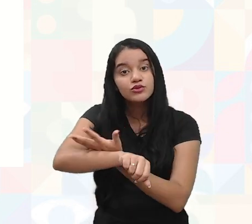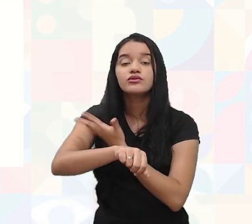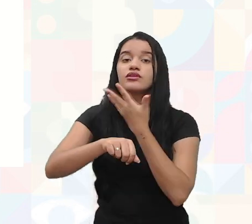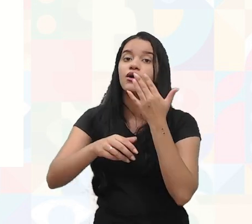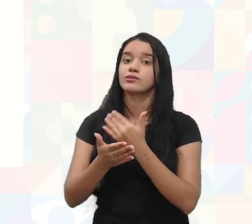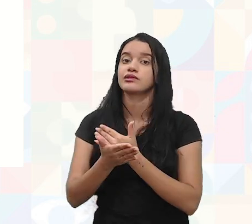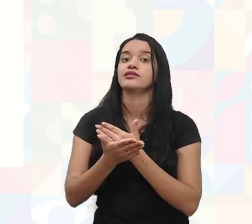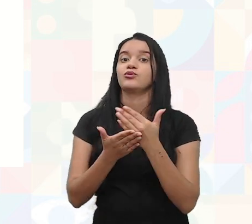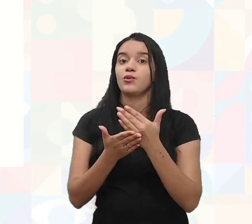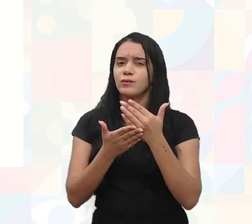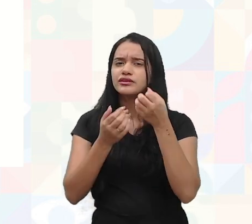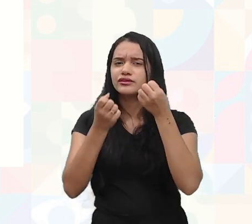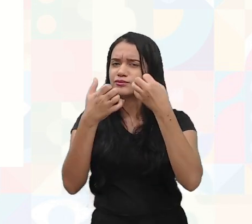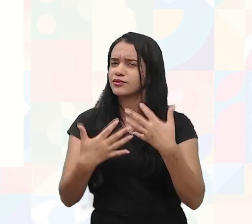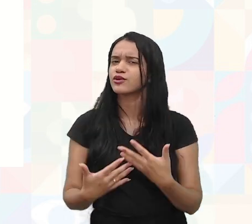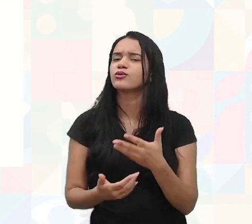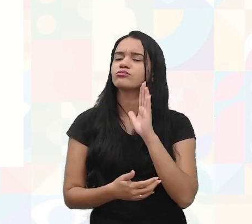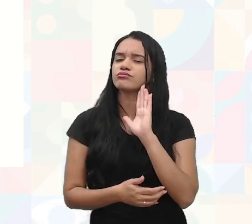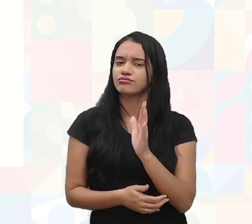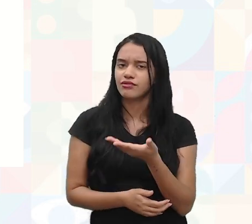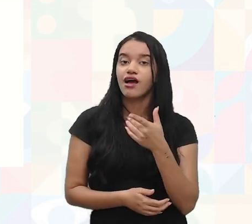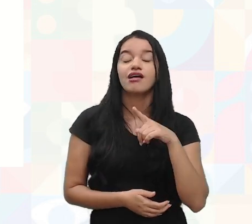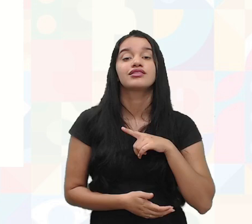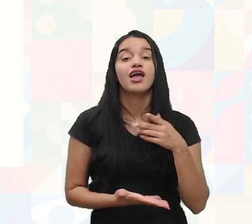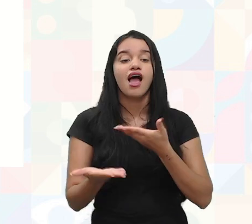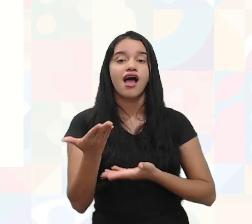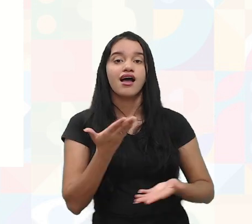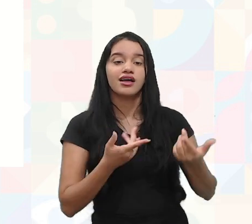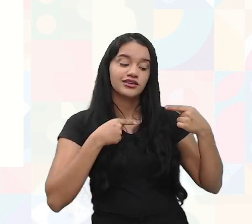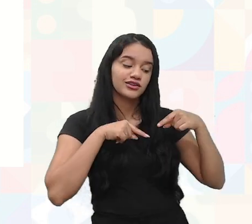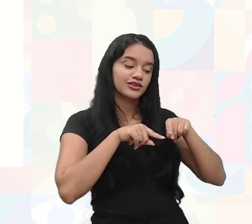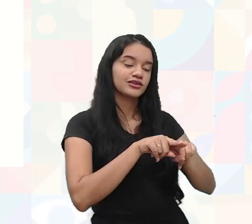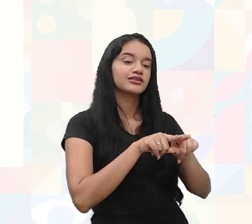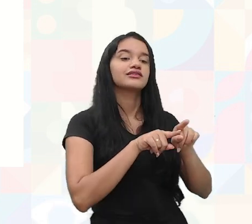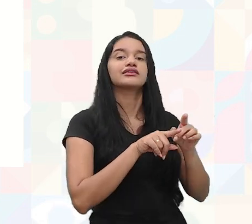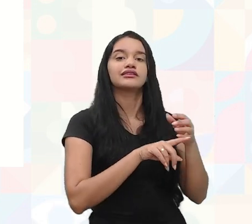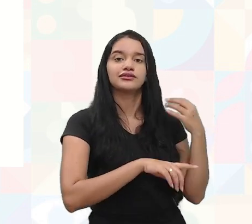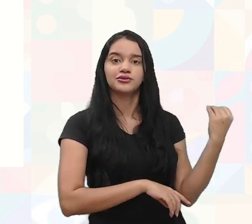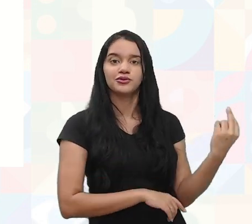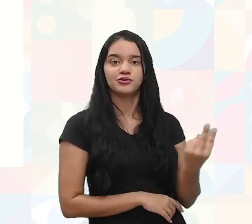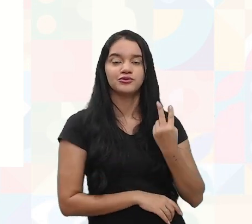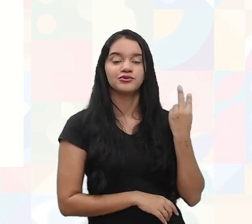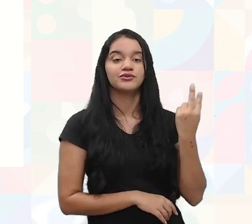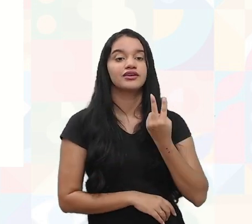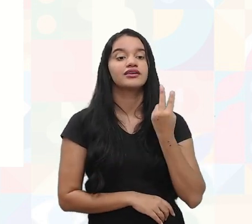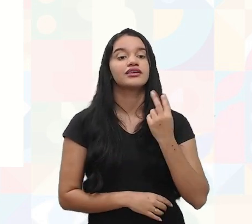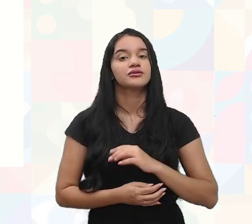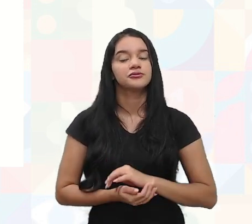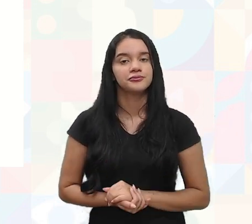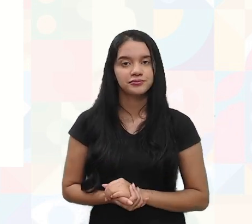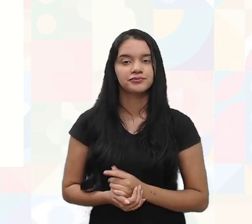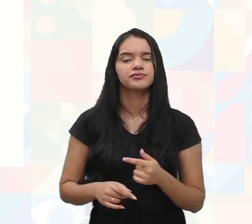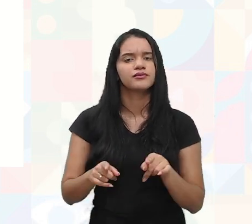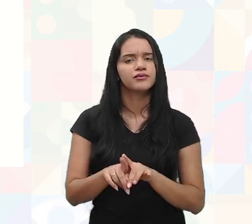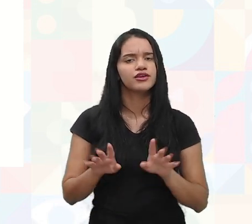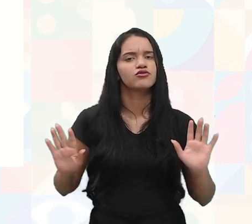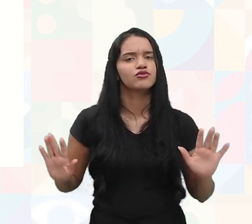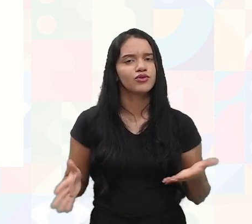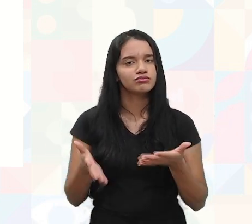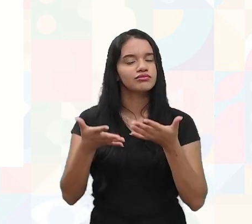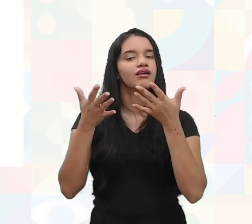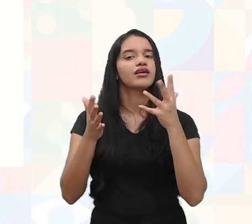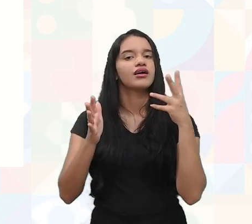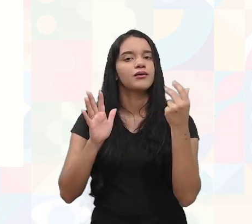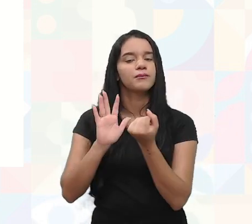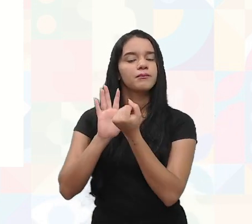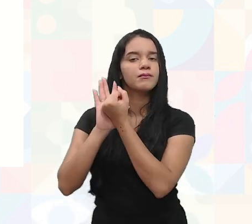início, certo? Que tem a ver com o valor, tá? Então, essa identificação emocional, ela fortalece a marca, porque